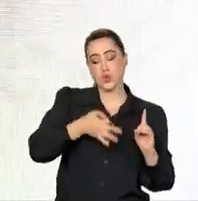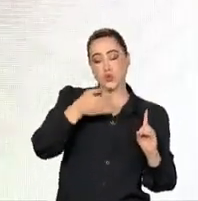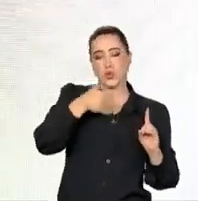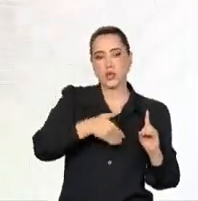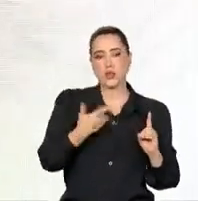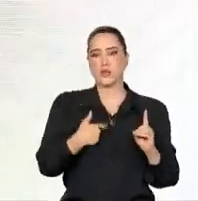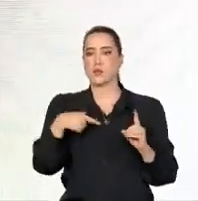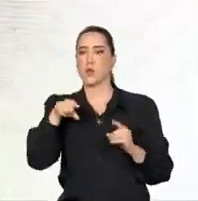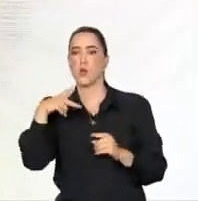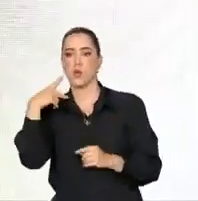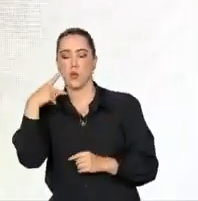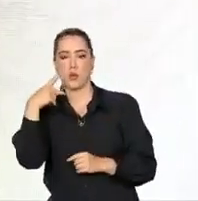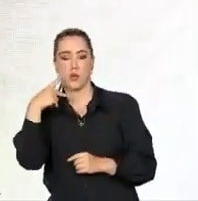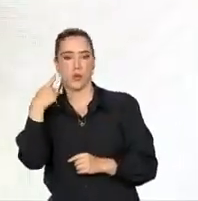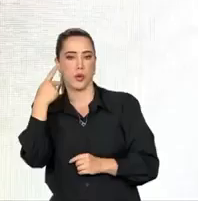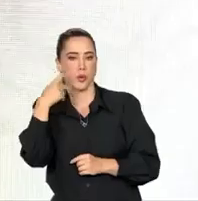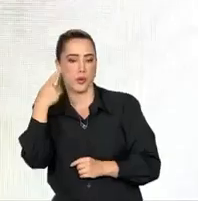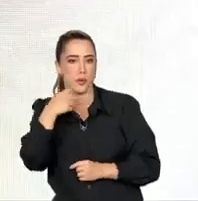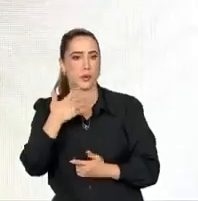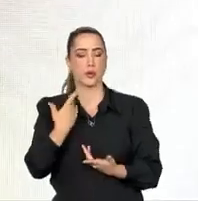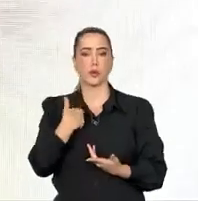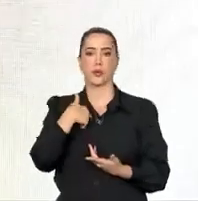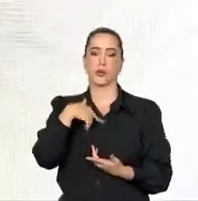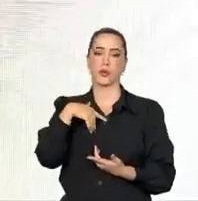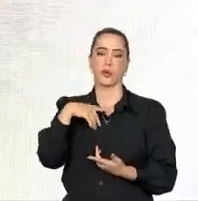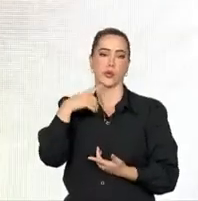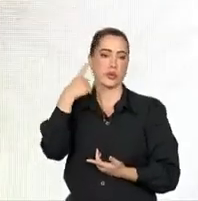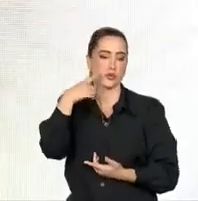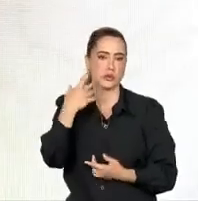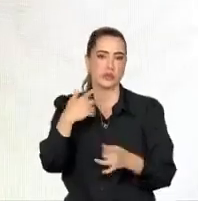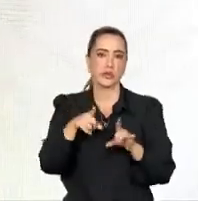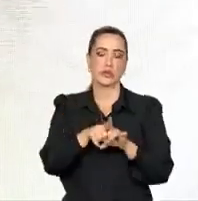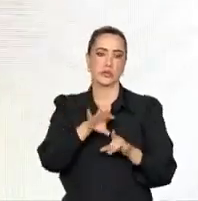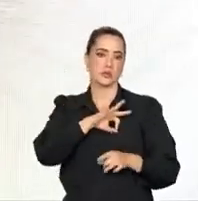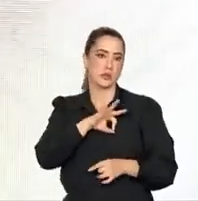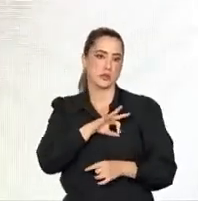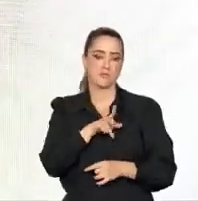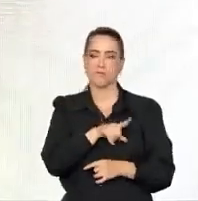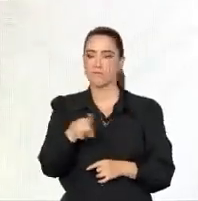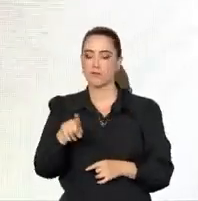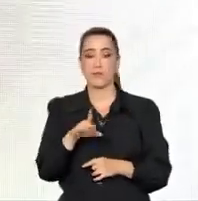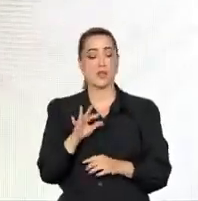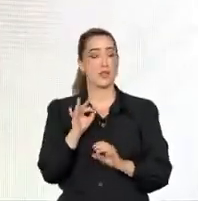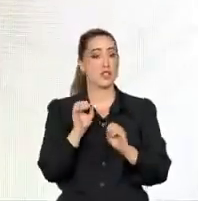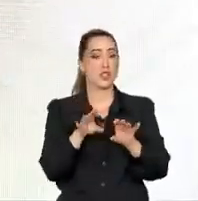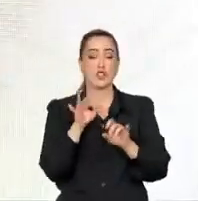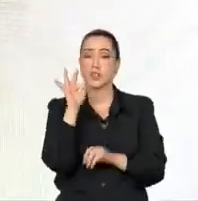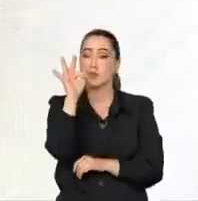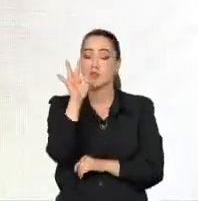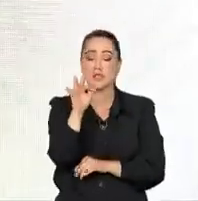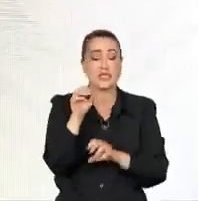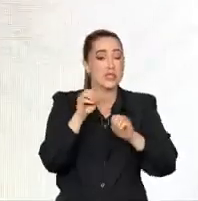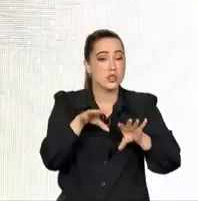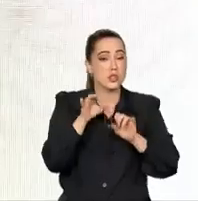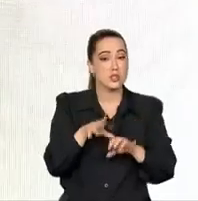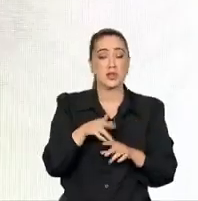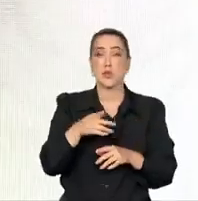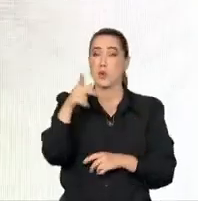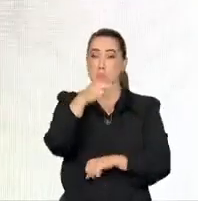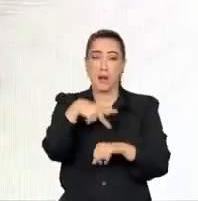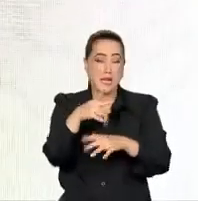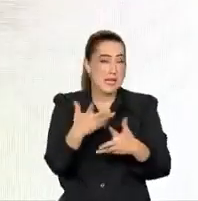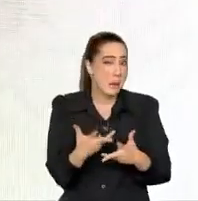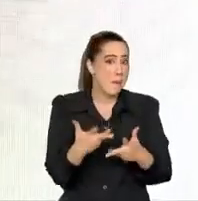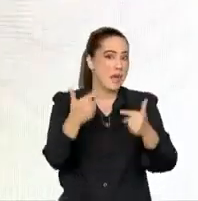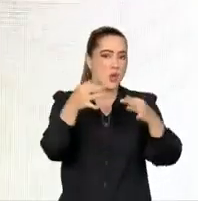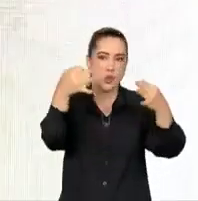aqui. Quando a gente alfabetiza para o futuro, a gente alfabetiza para que a gente tenha um país mais digno. E eu estou